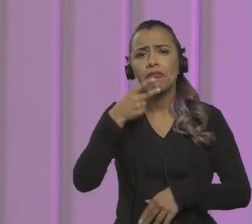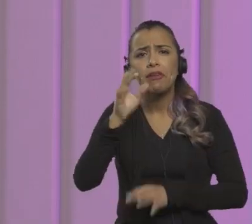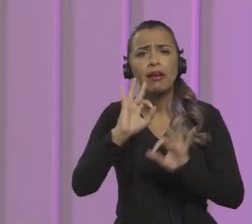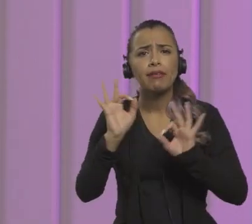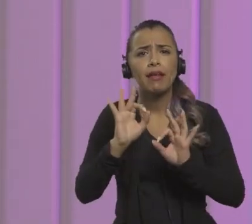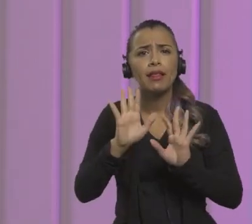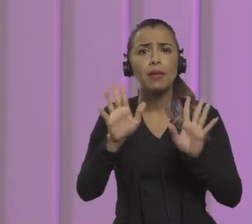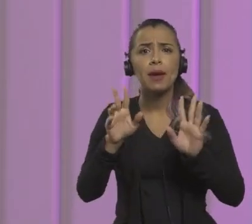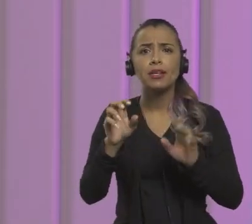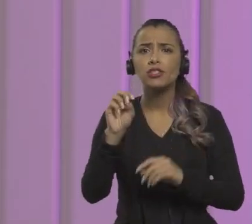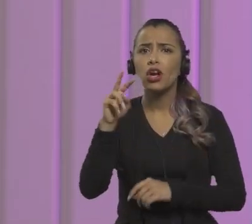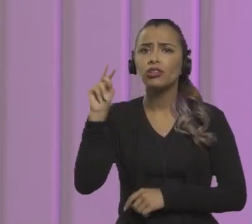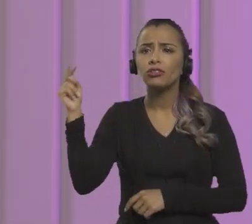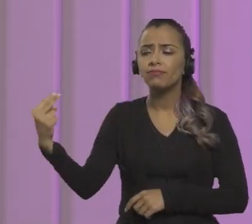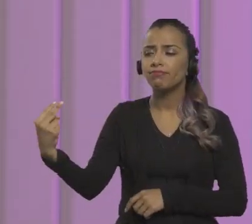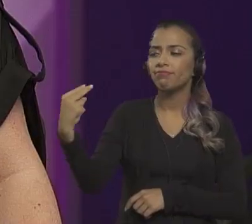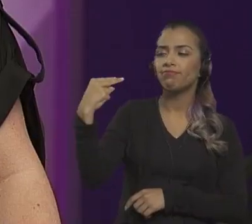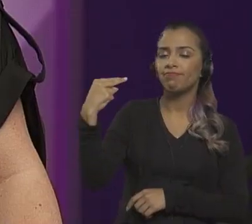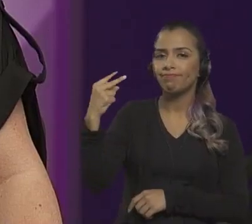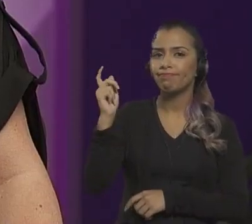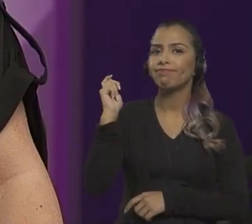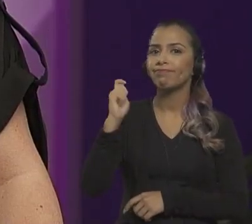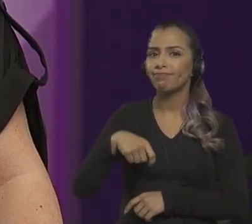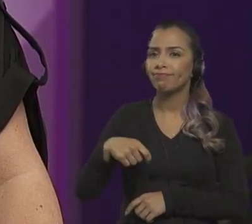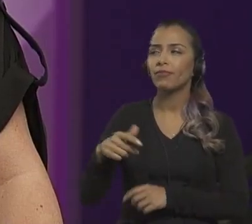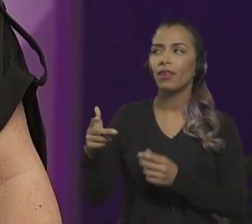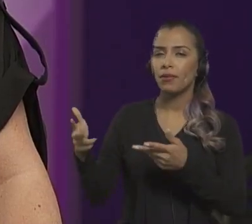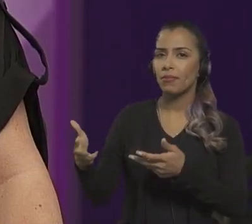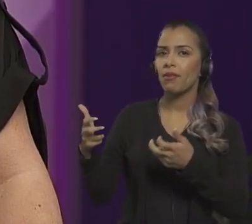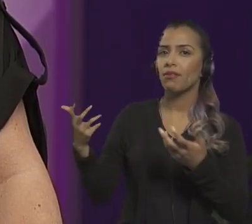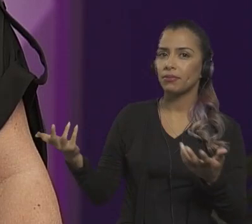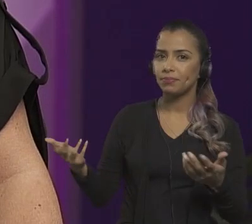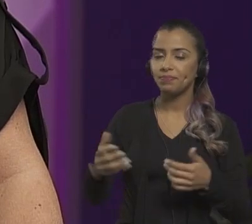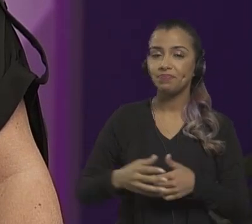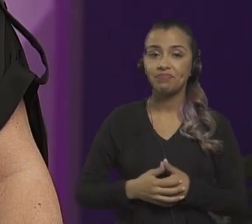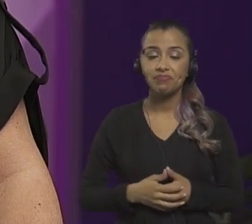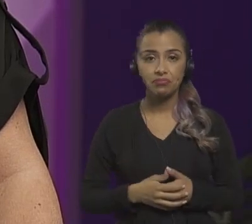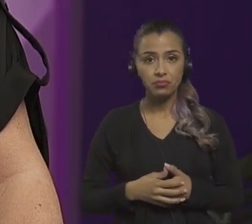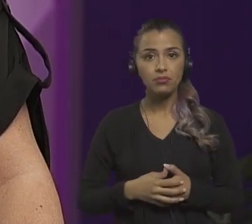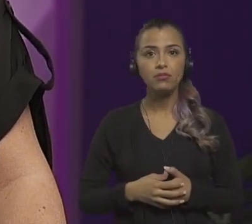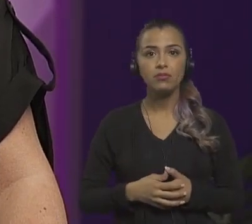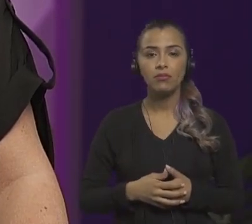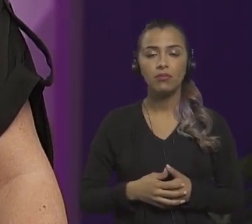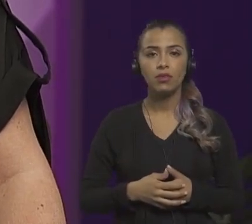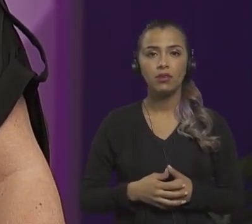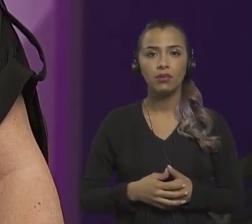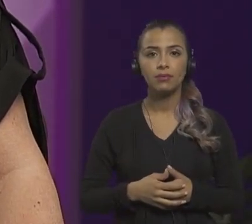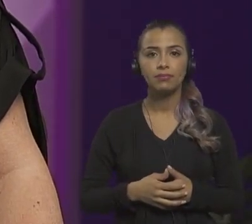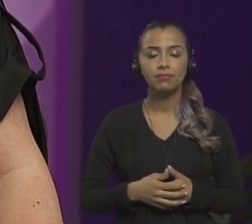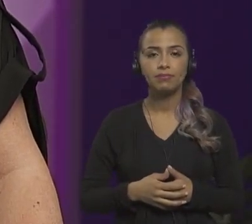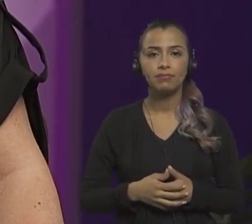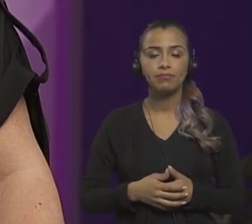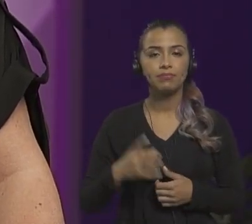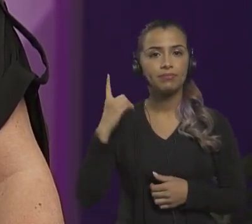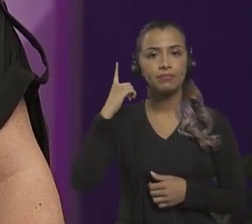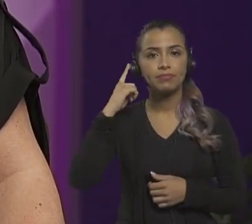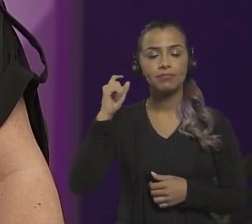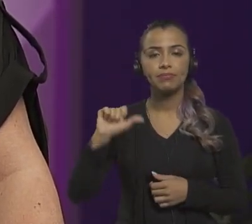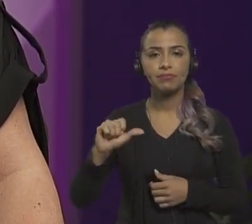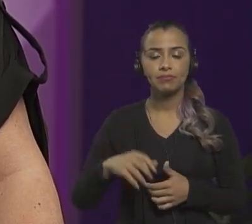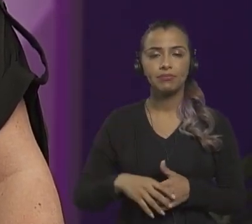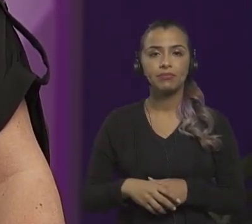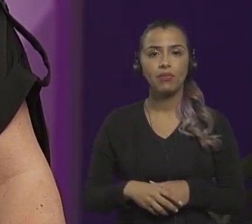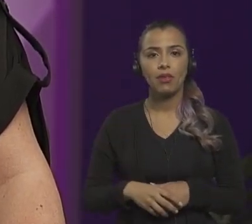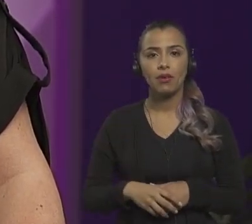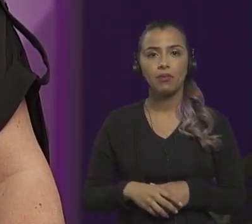entende o recado, né? Sei bem. Então, só que eu nunca, apesar de na época eu não ter a noção do